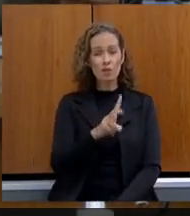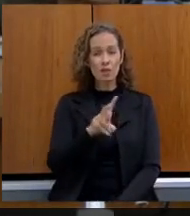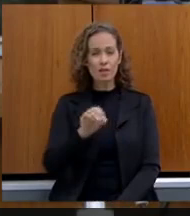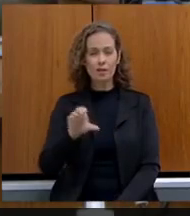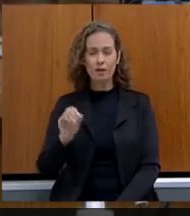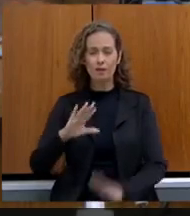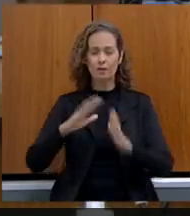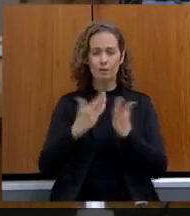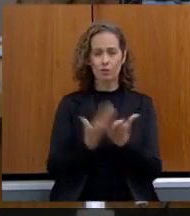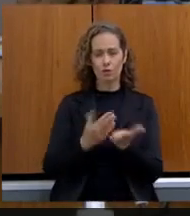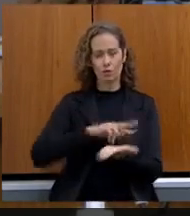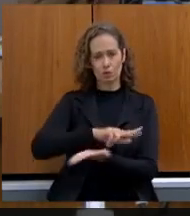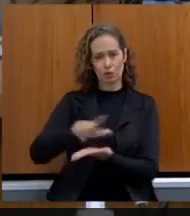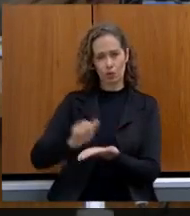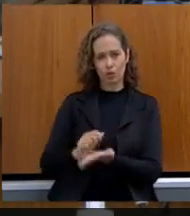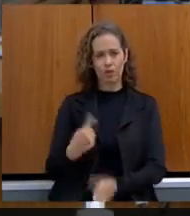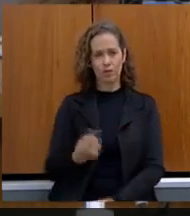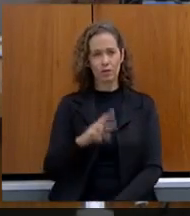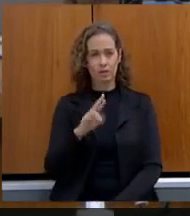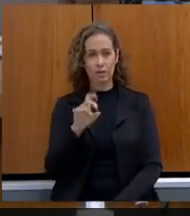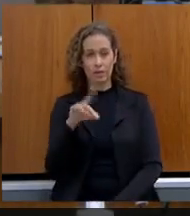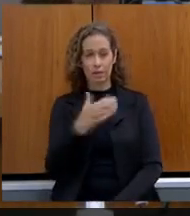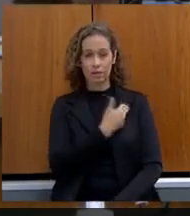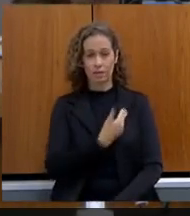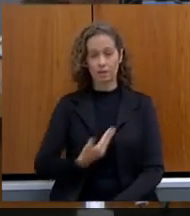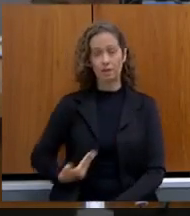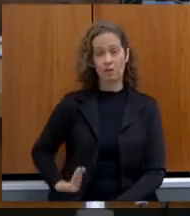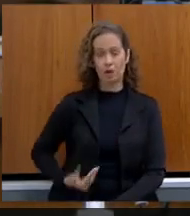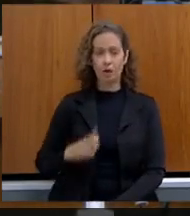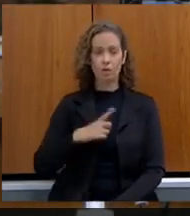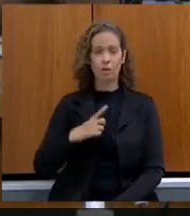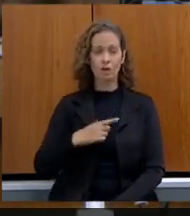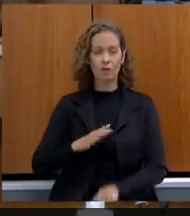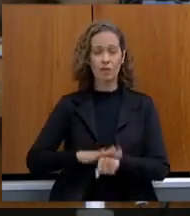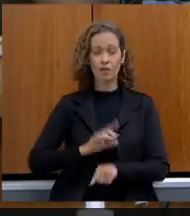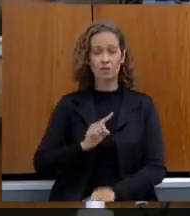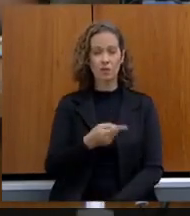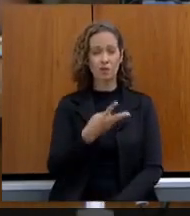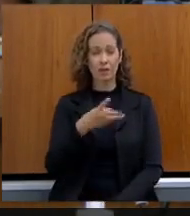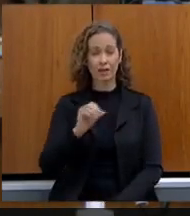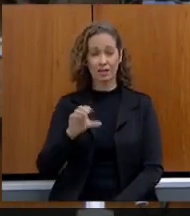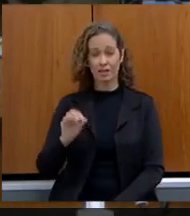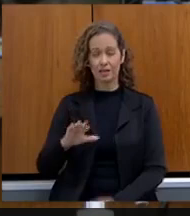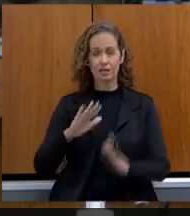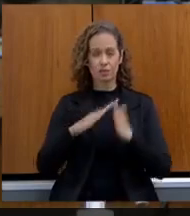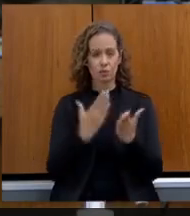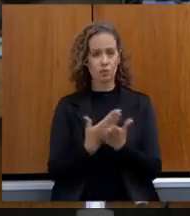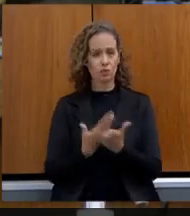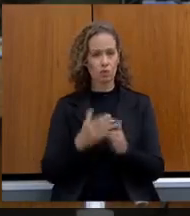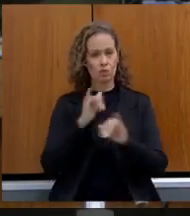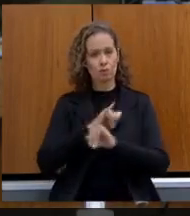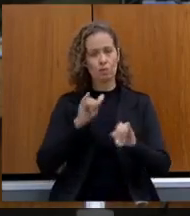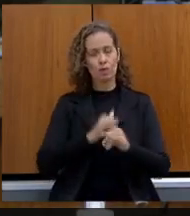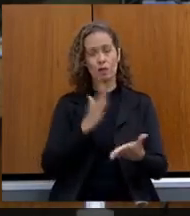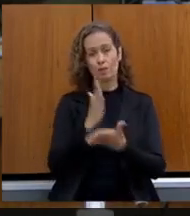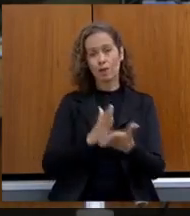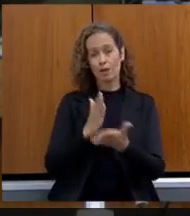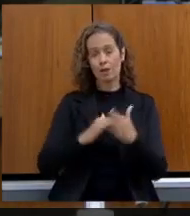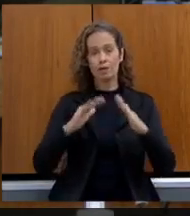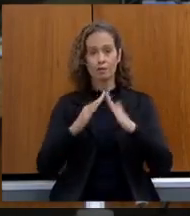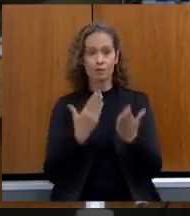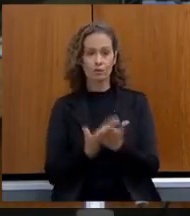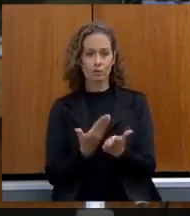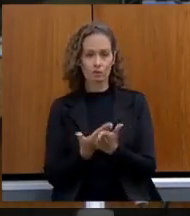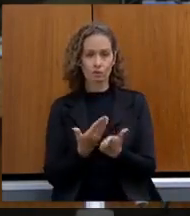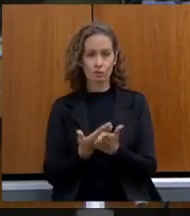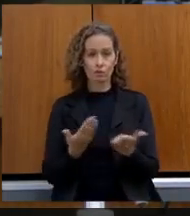nossa rede estadual Tem 3600 escolas nós estamos falando de quase metade das escolas